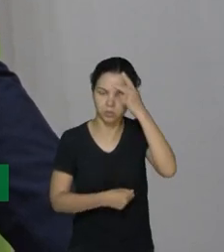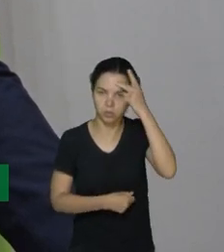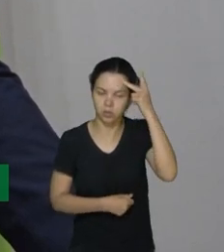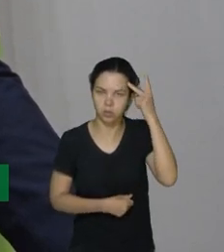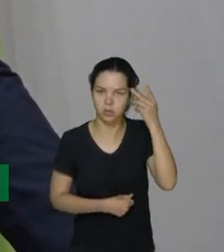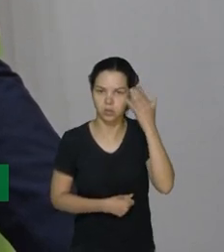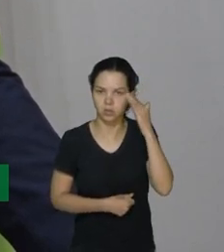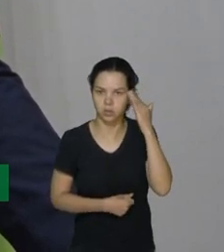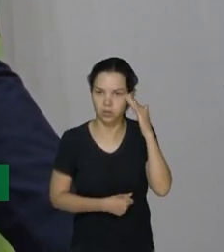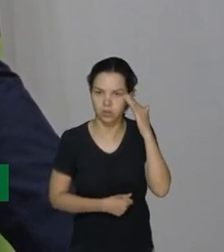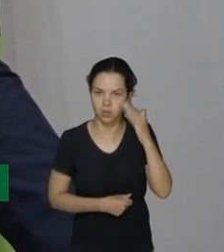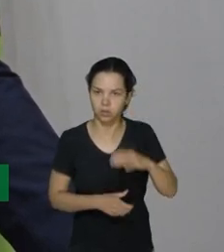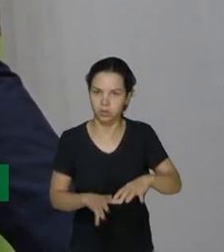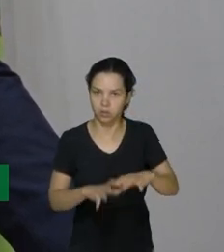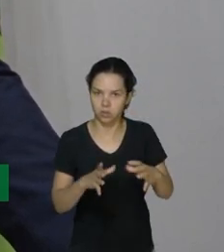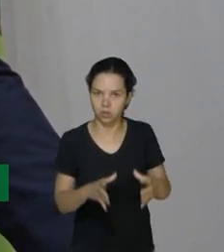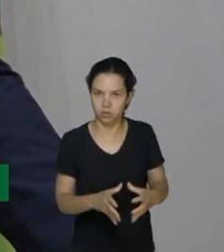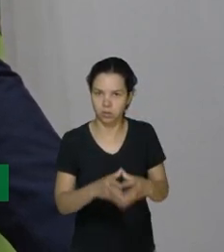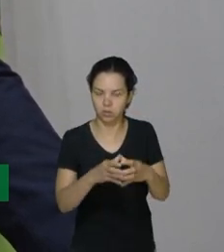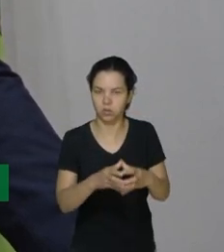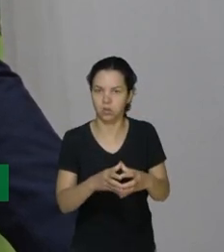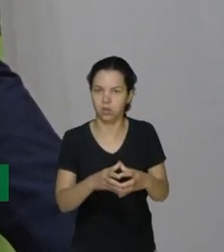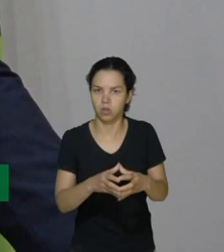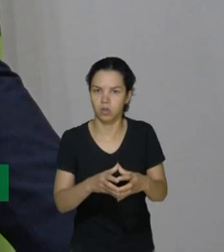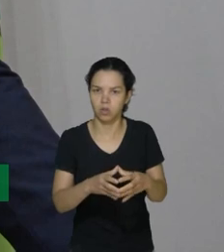que sem a unidade de comando nada funciona.